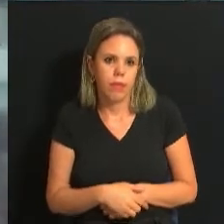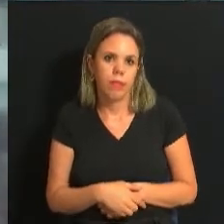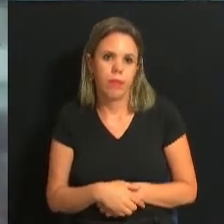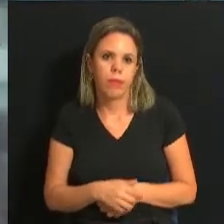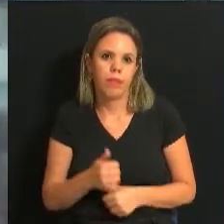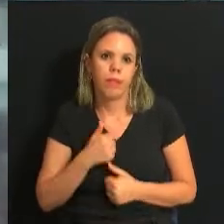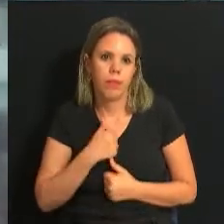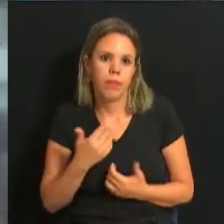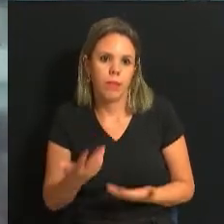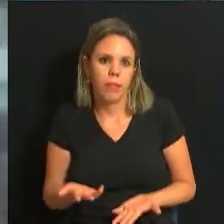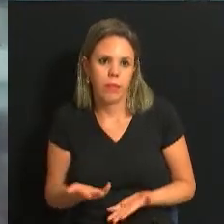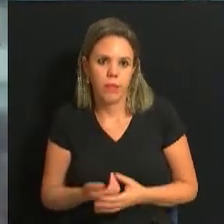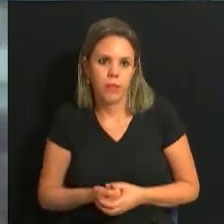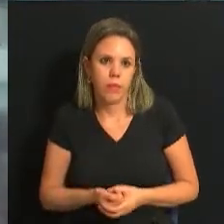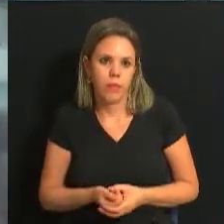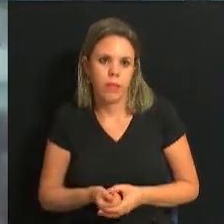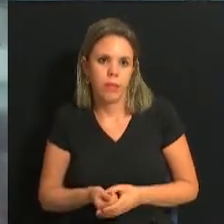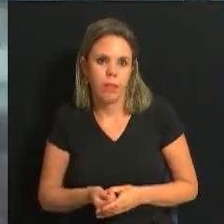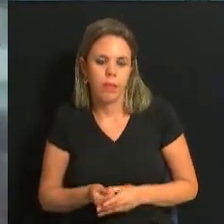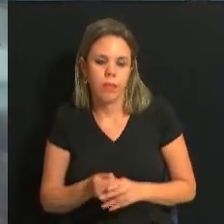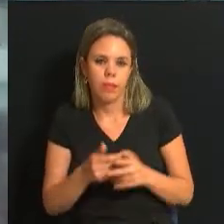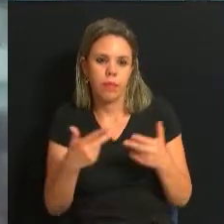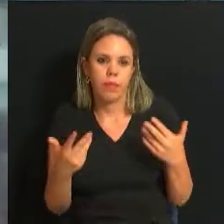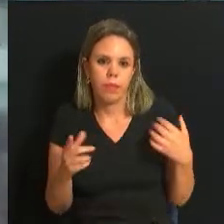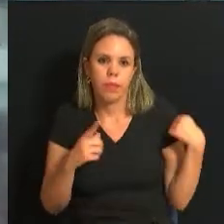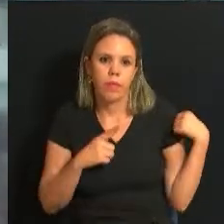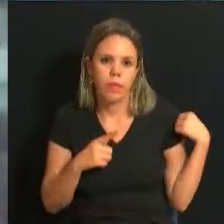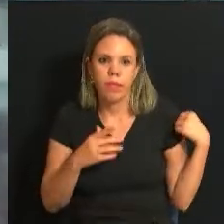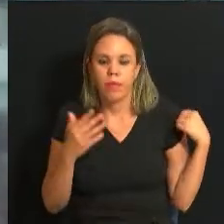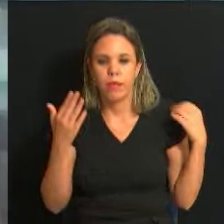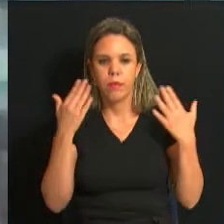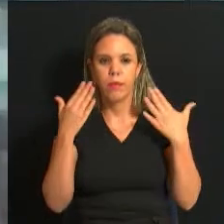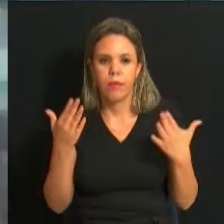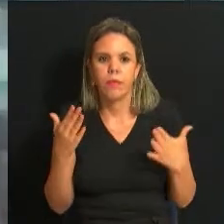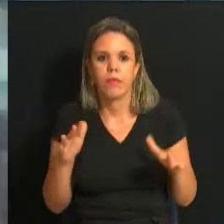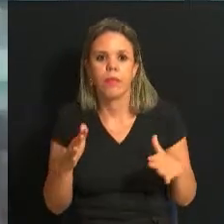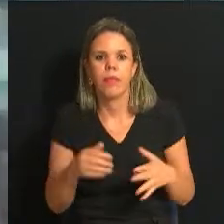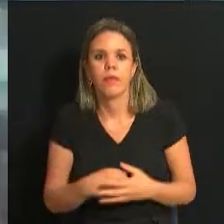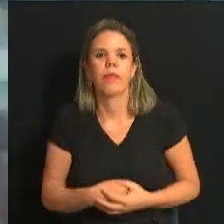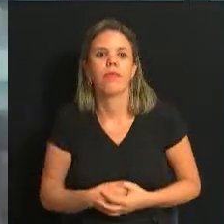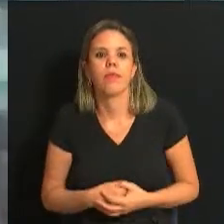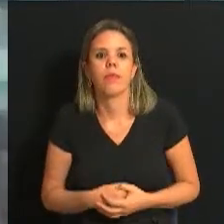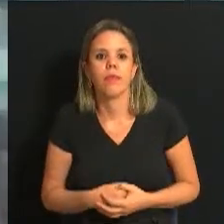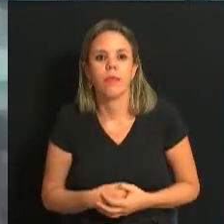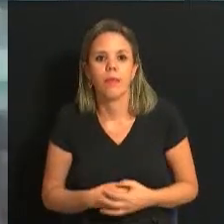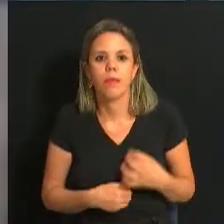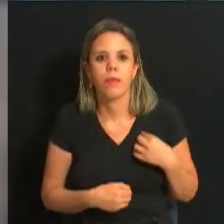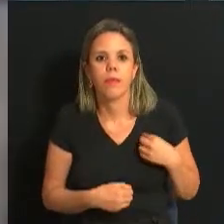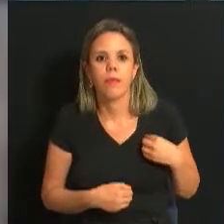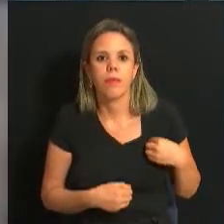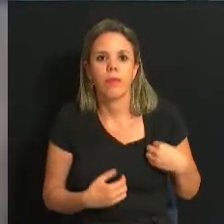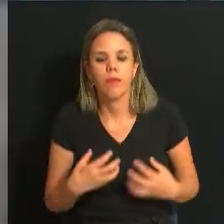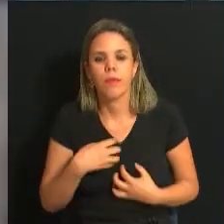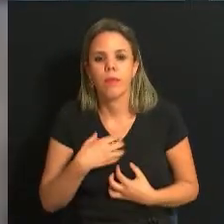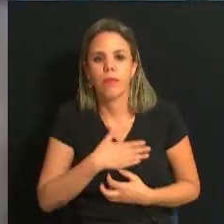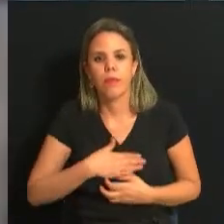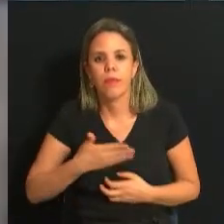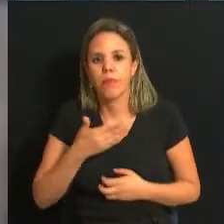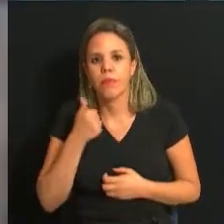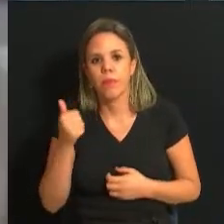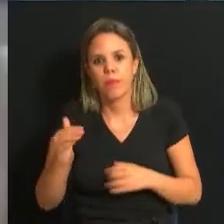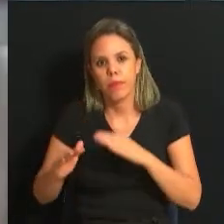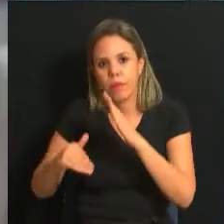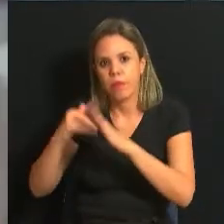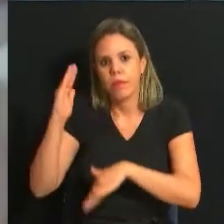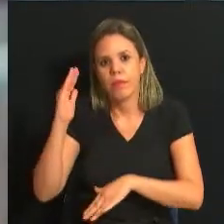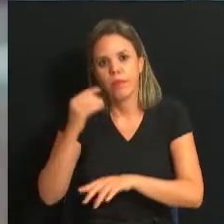para alguma coisa eu tenho que destacar em relação à média, né? Então, para eu me sentir melhor, eu tenho que estar acima da